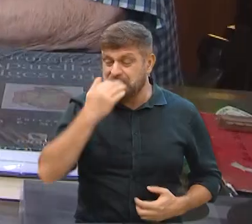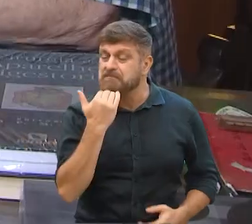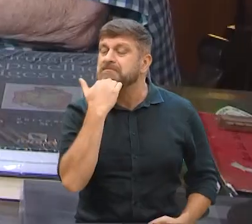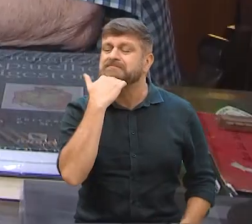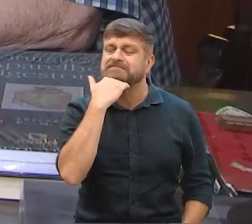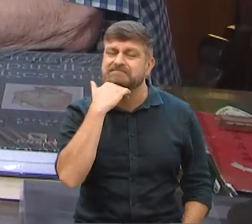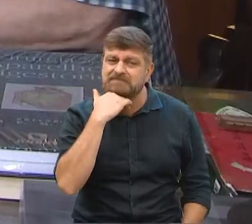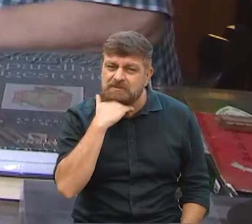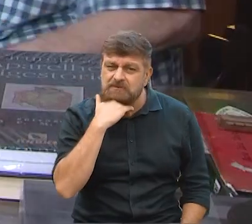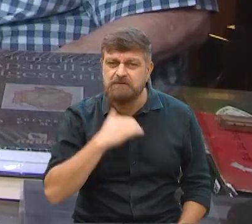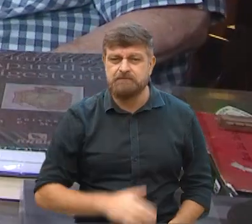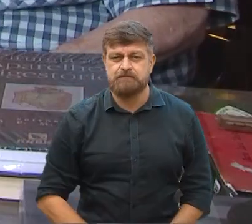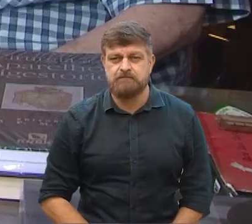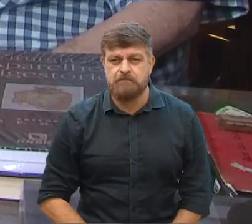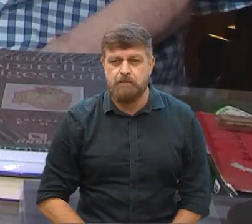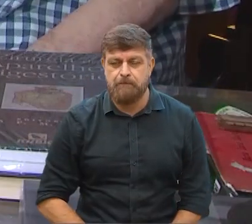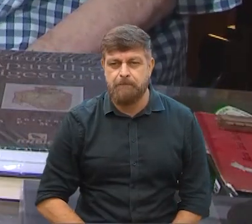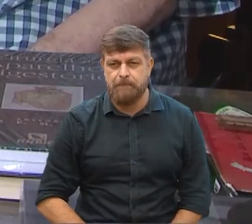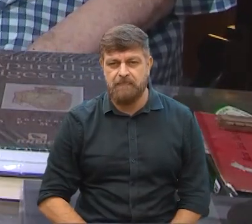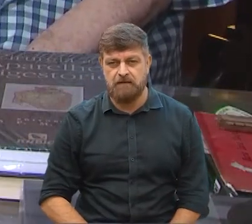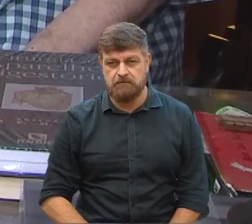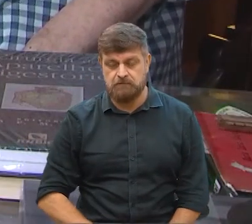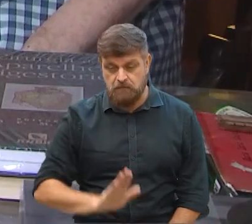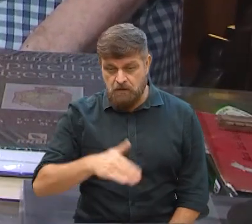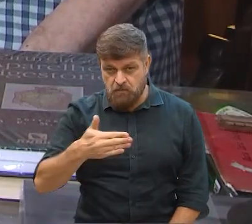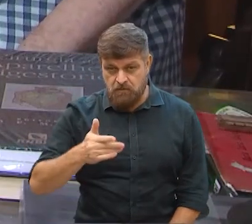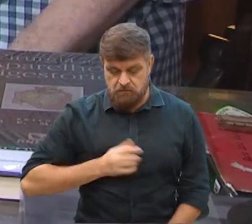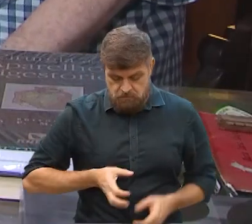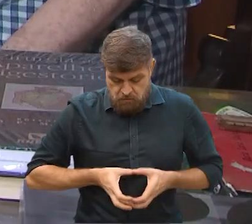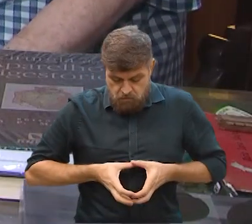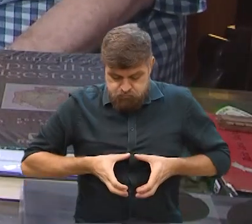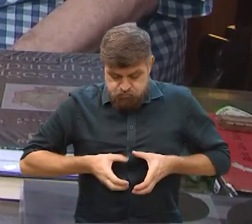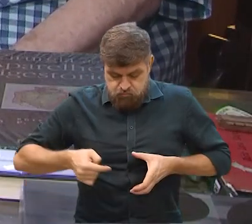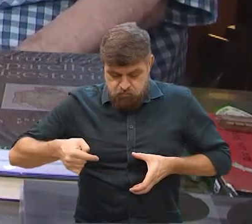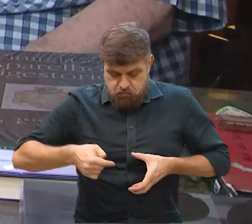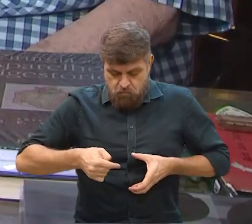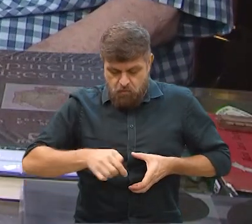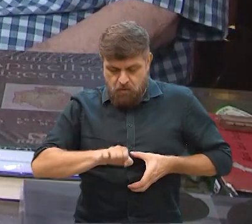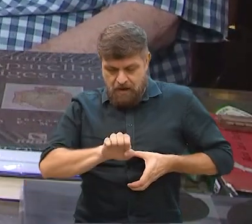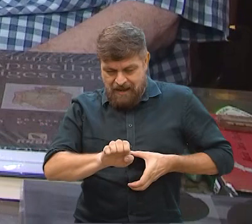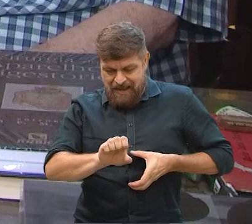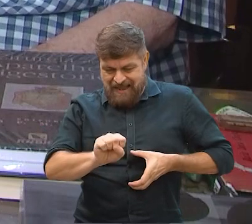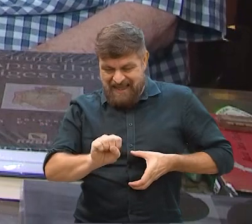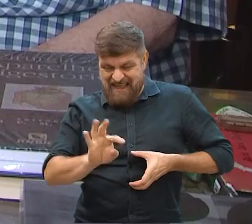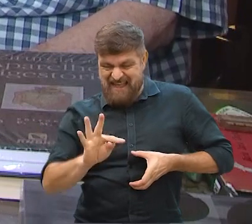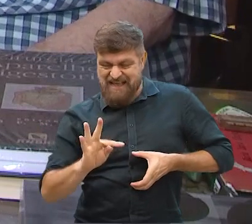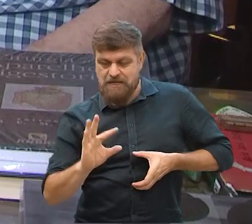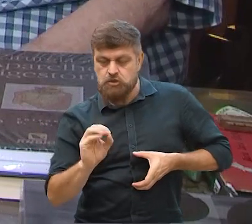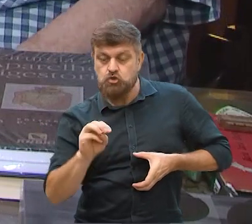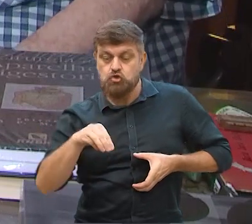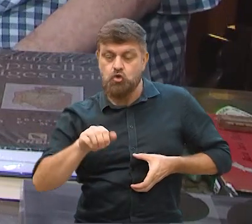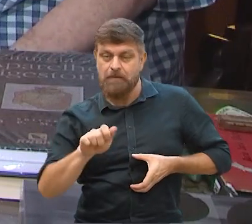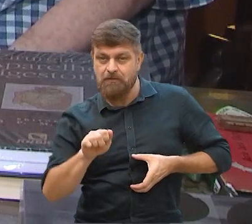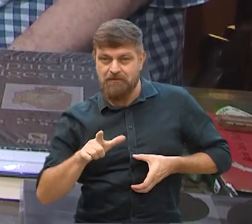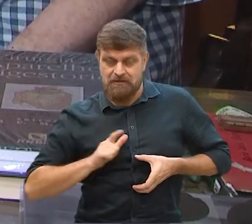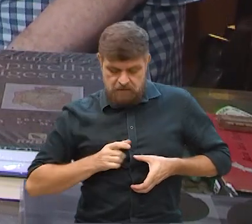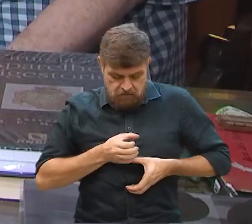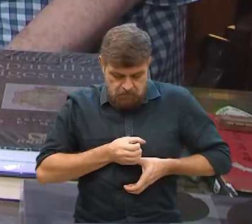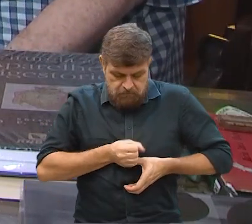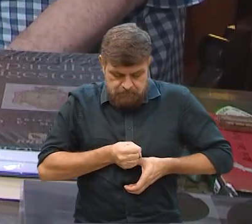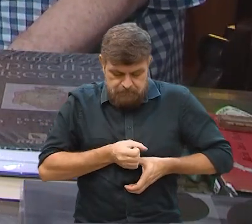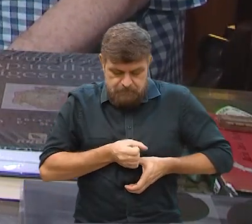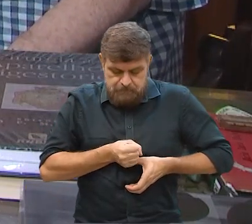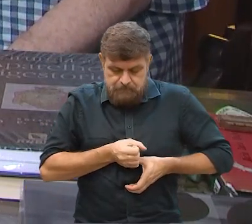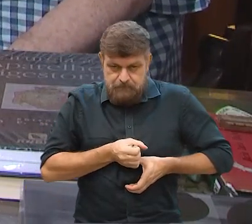chama de disfagia. Aí, quando chega no estômago, né, o esôfago chega no estômago, tem um